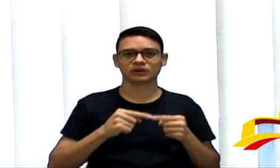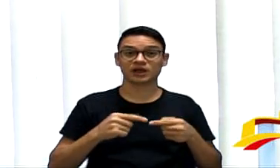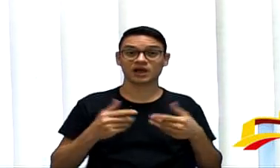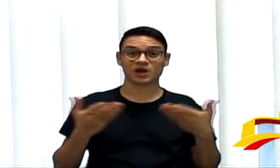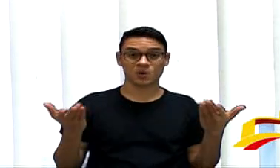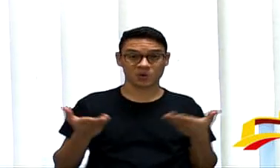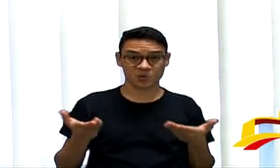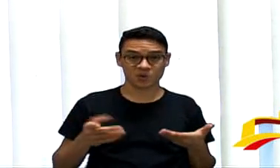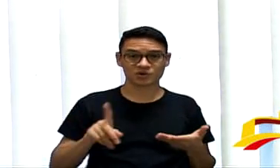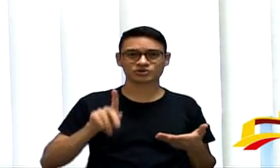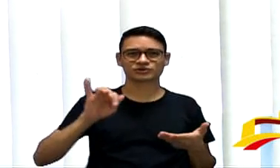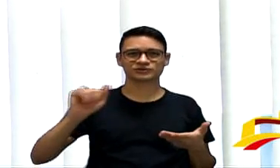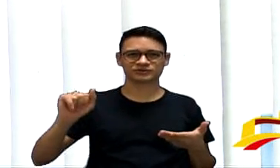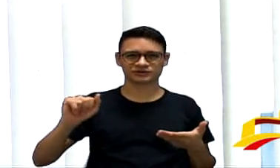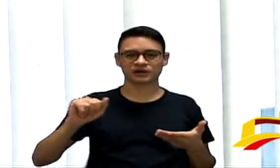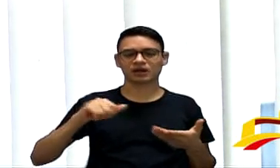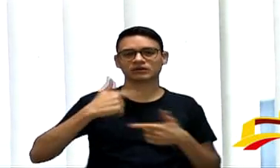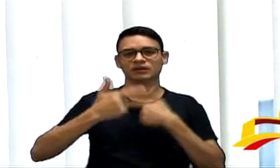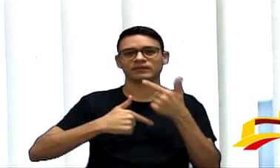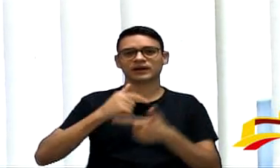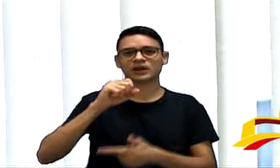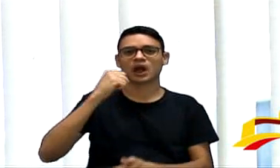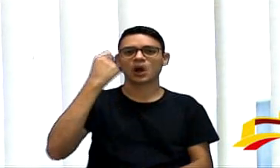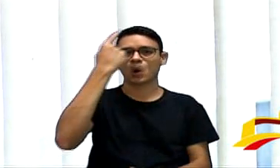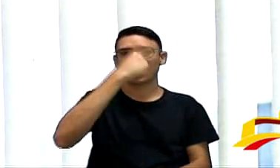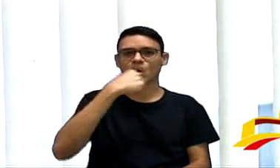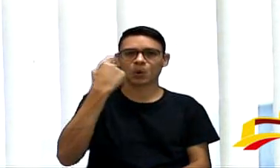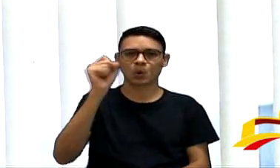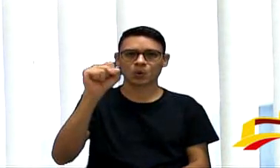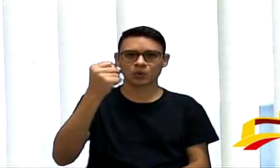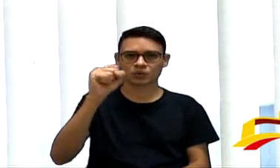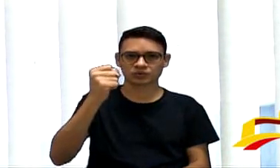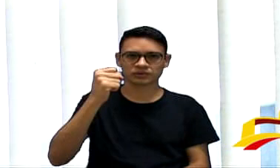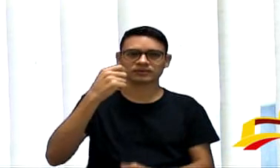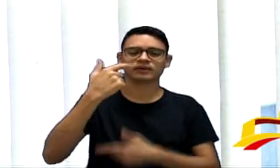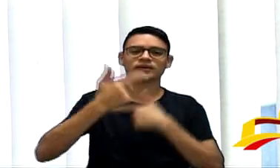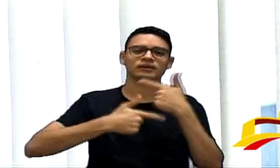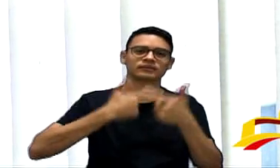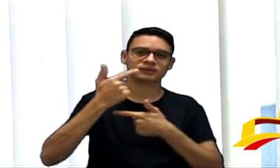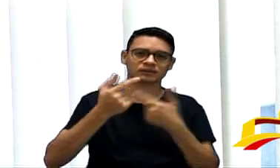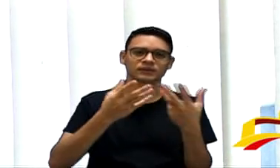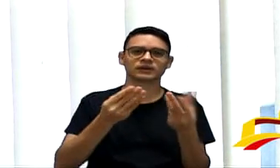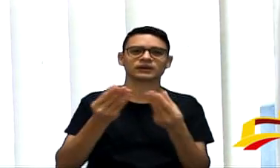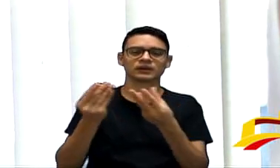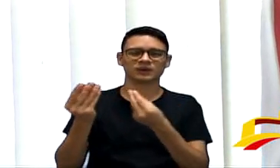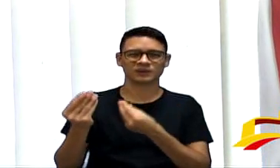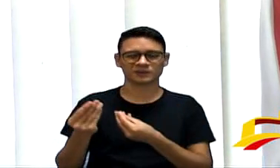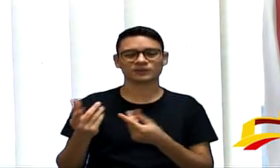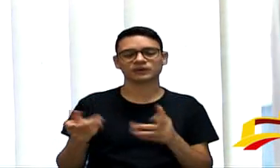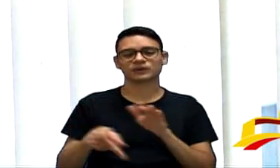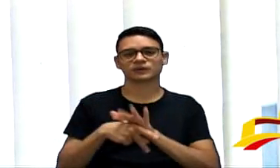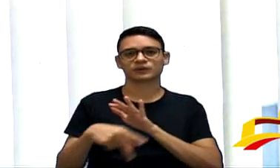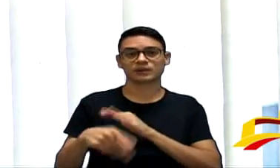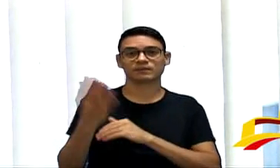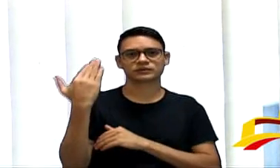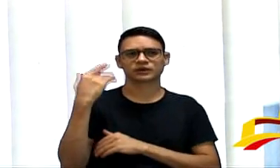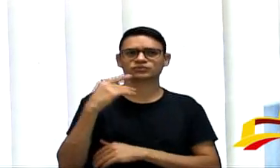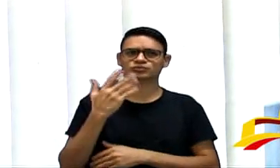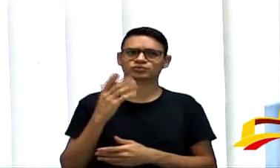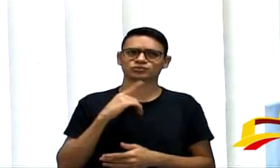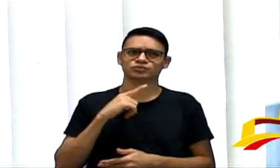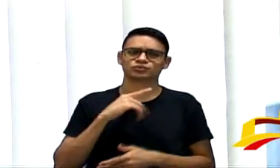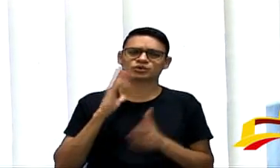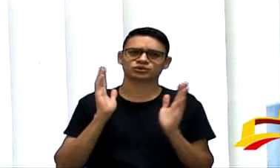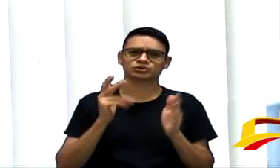luta nacional também, internacional, para que se reduza para 6 horas de trabalho, porque nós já trabalhamos, né,